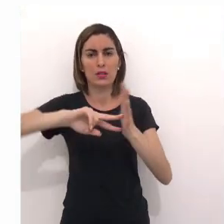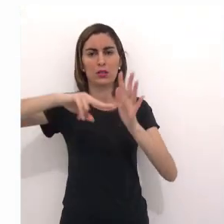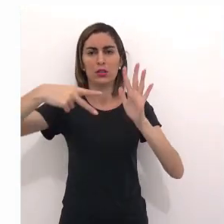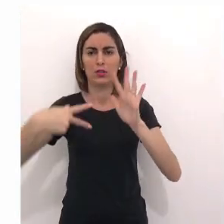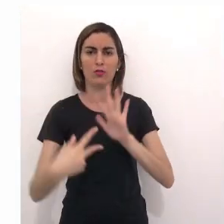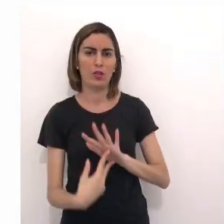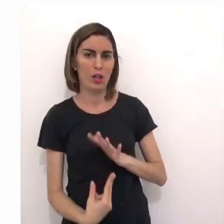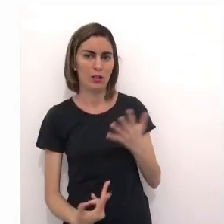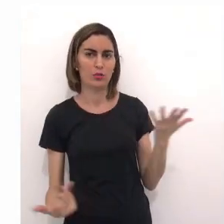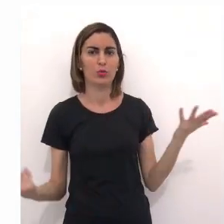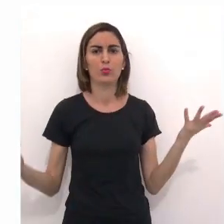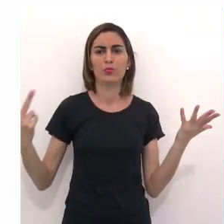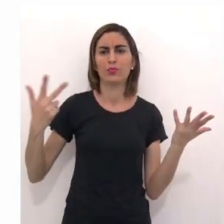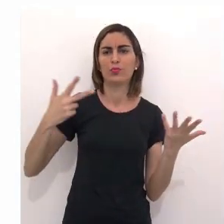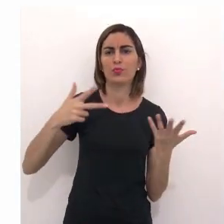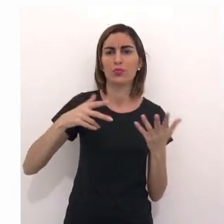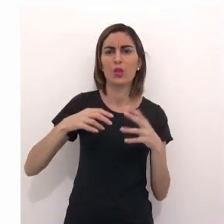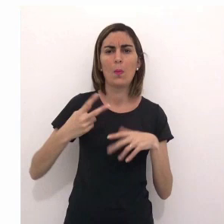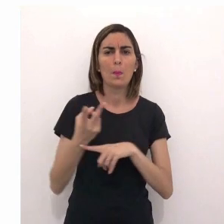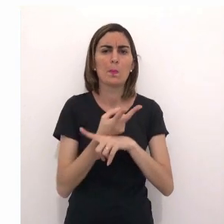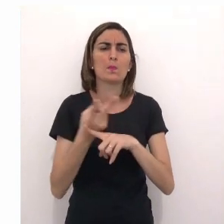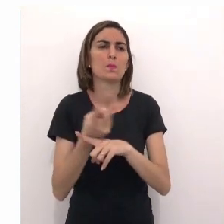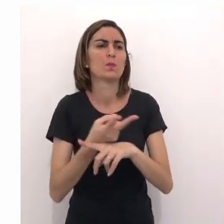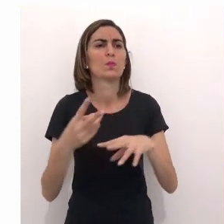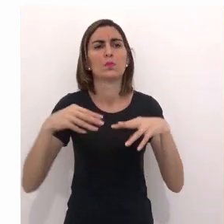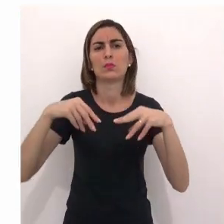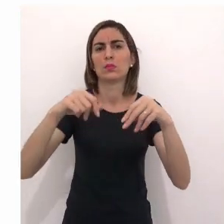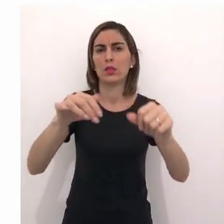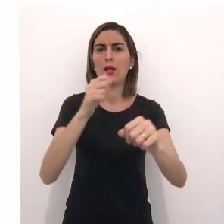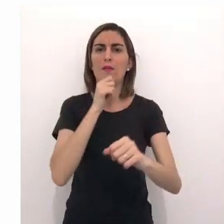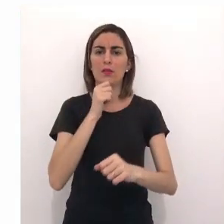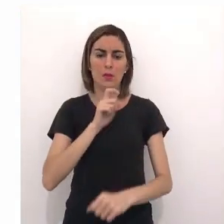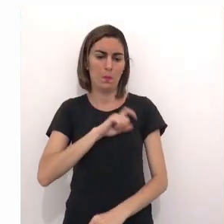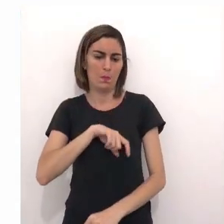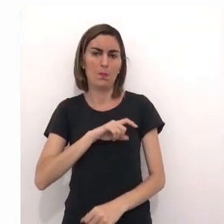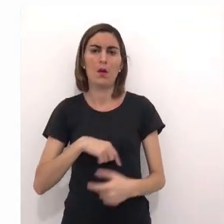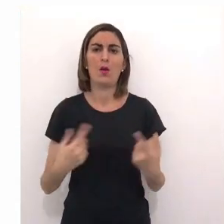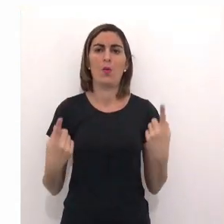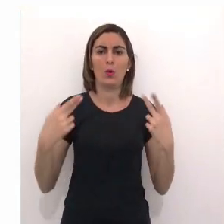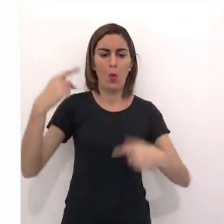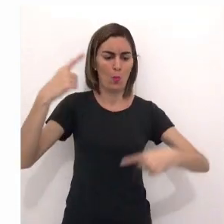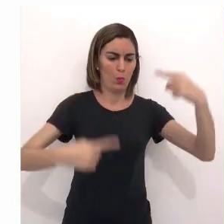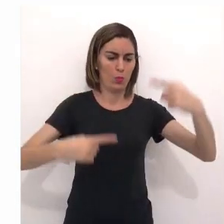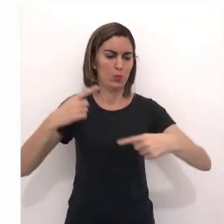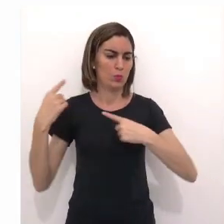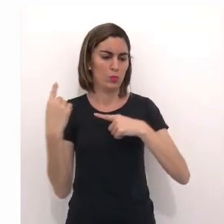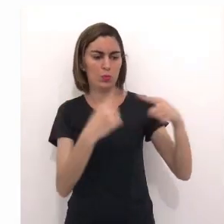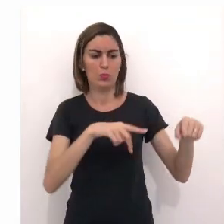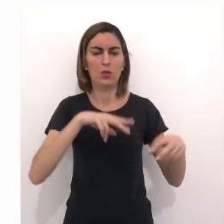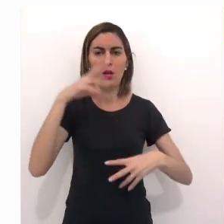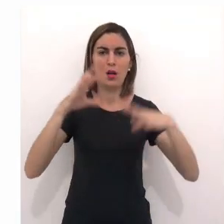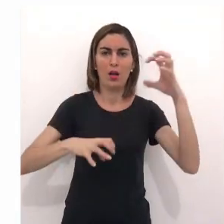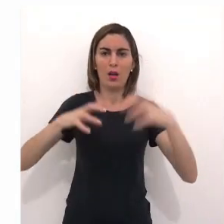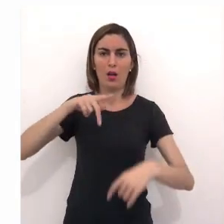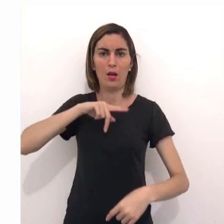A busca da terra ser mal significava uma guerra contra os portugueses, contra a escravidão,